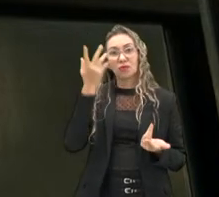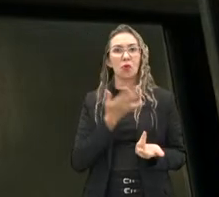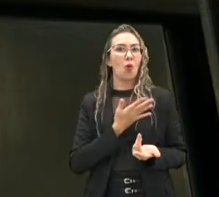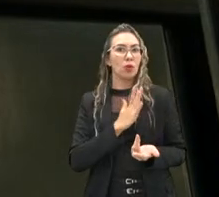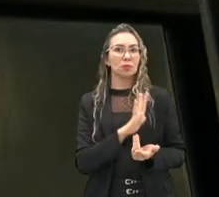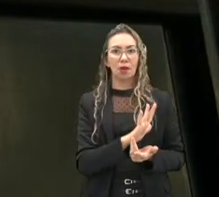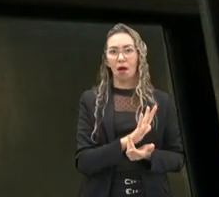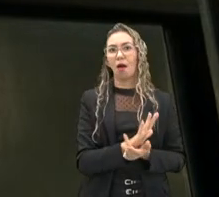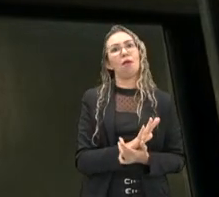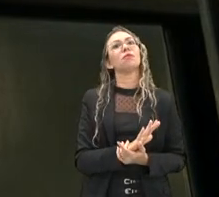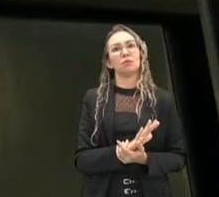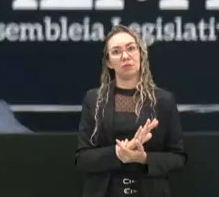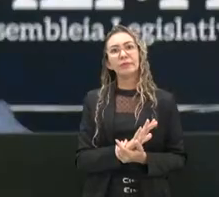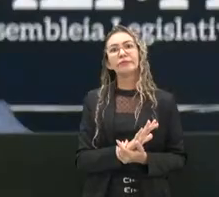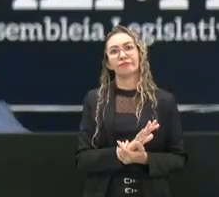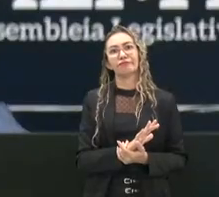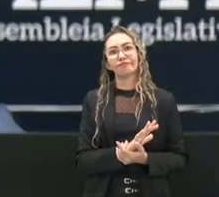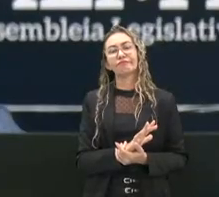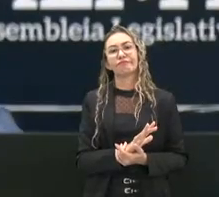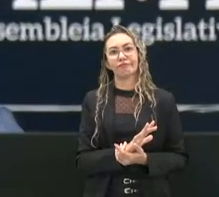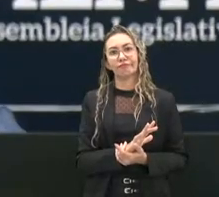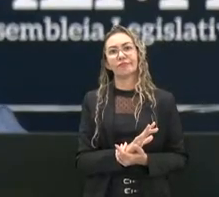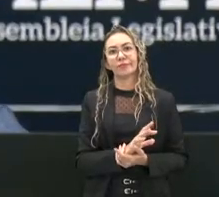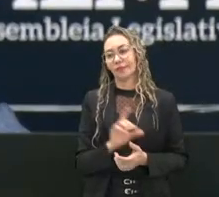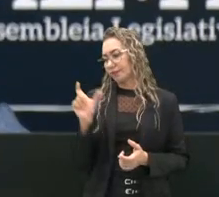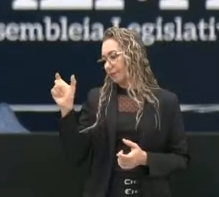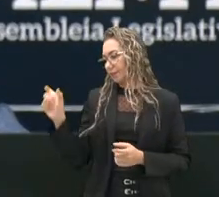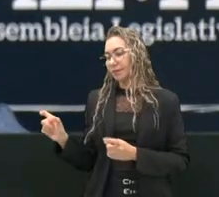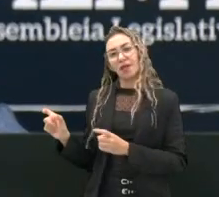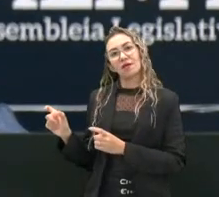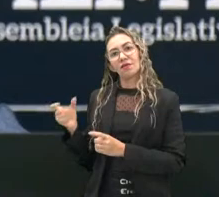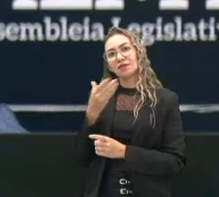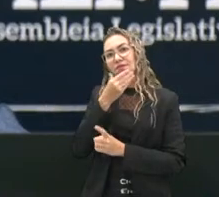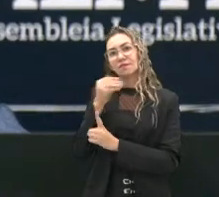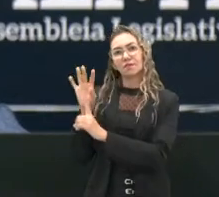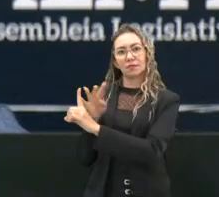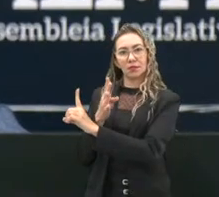por um dos mais importantes